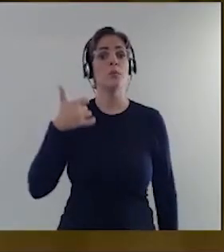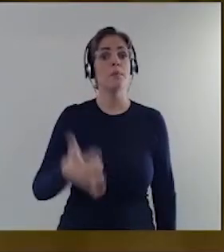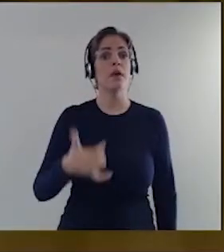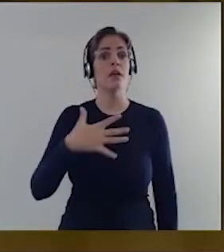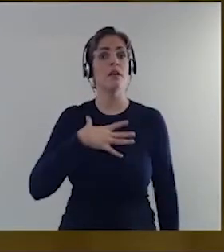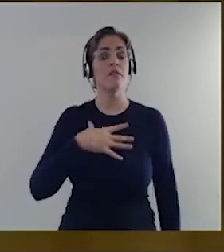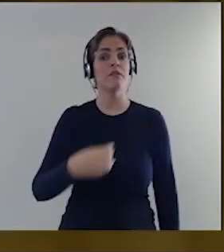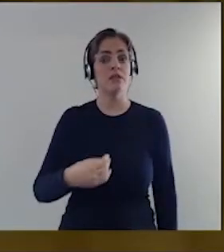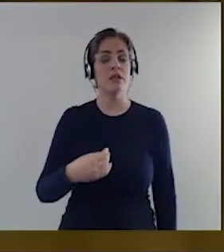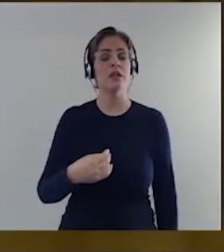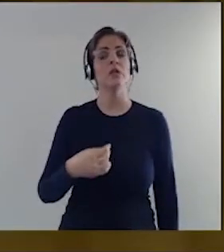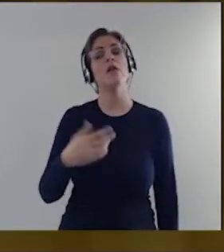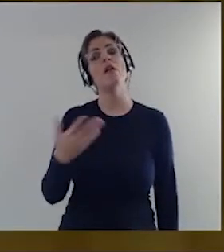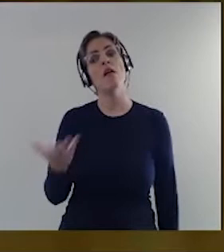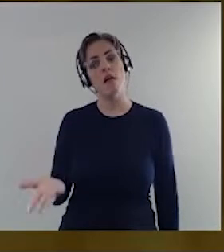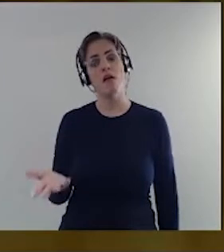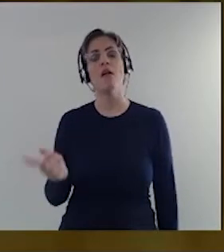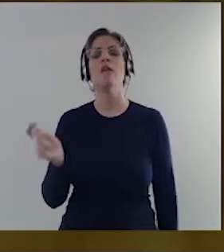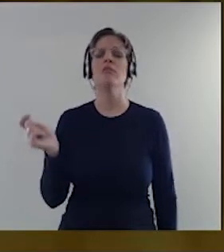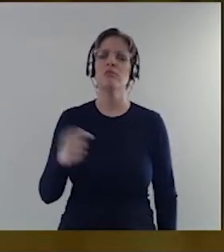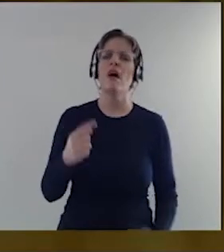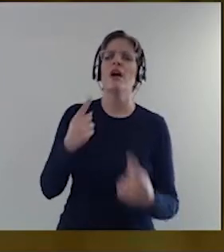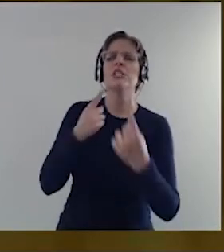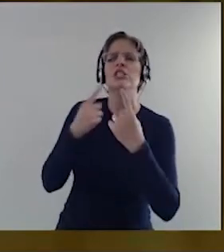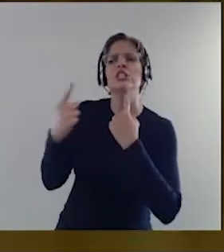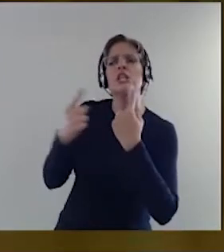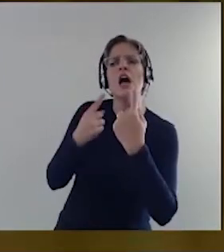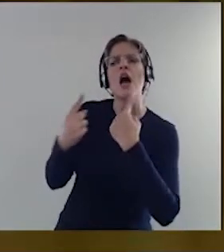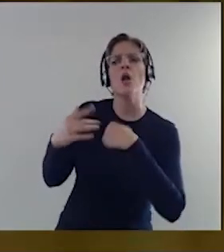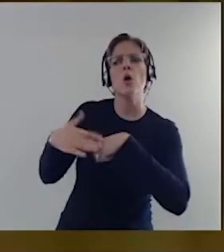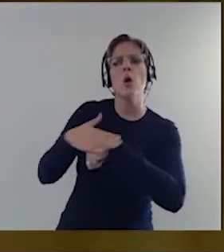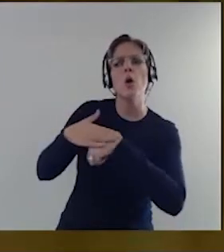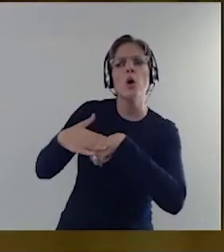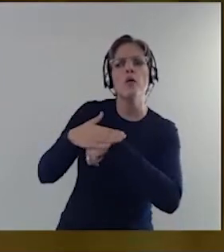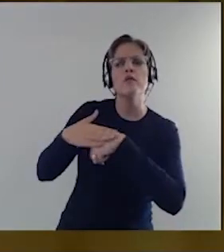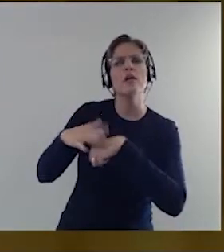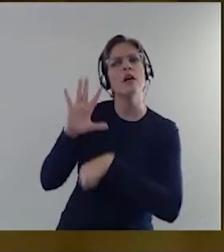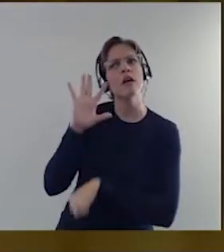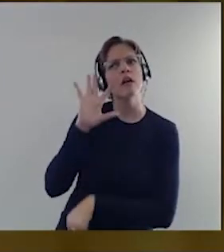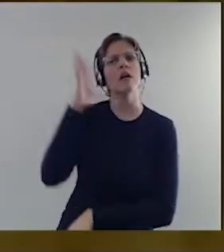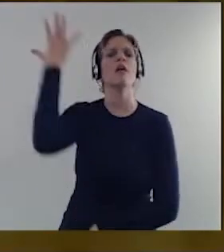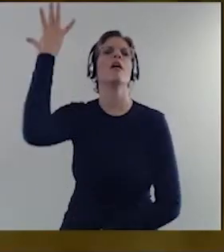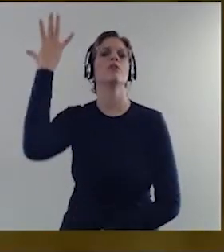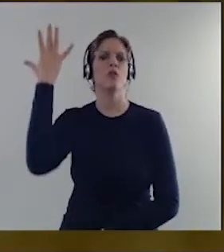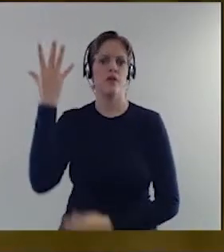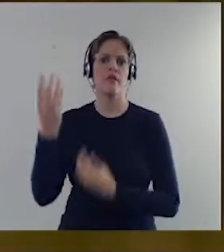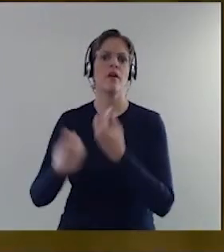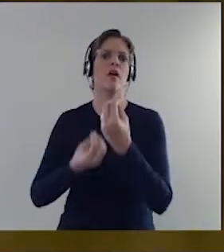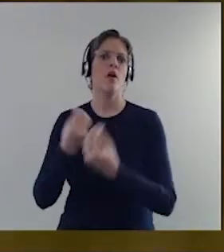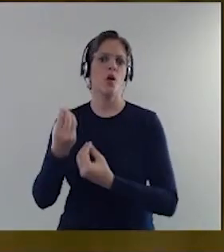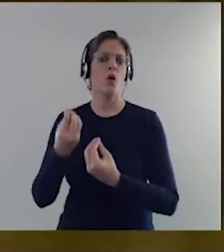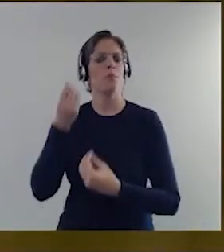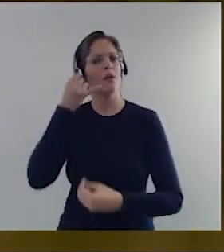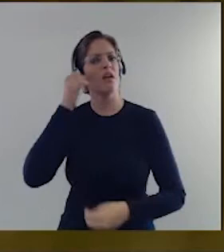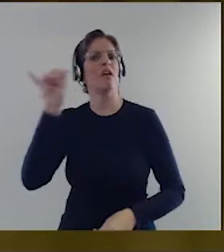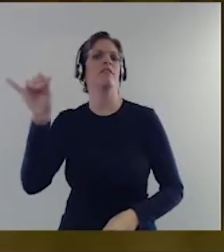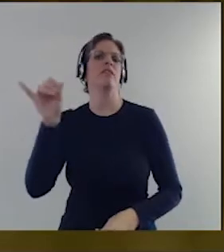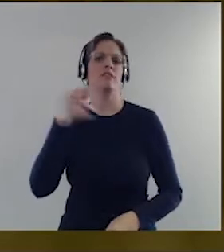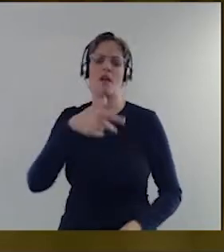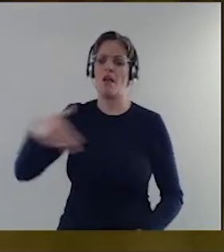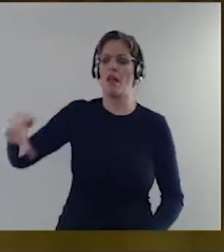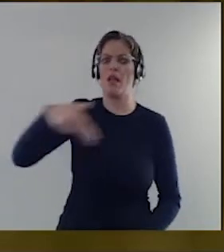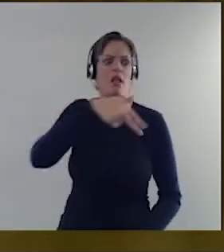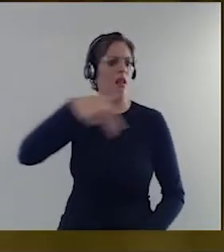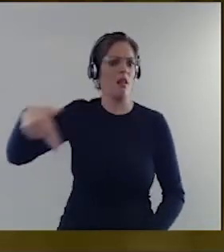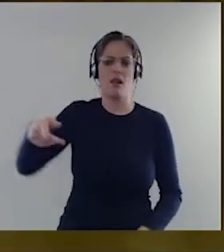realmente, foi possível, mediante diálogo, encontrar uma maneira de viabilizar o convívio, porém com menos